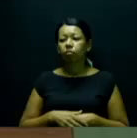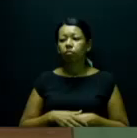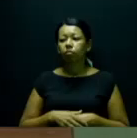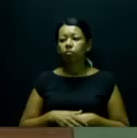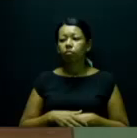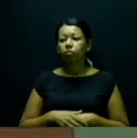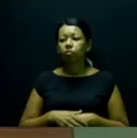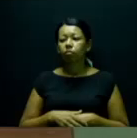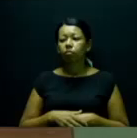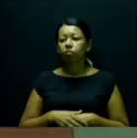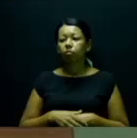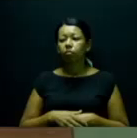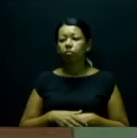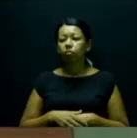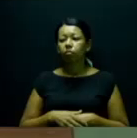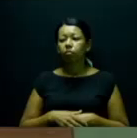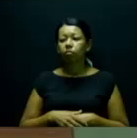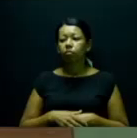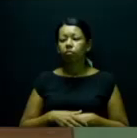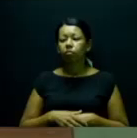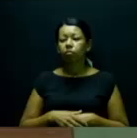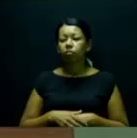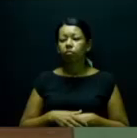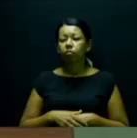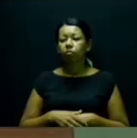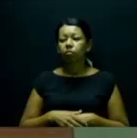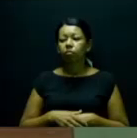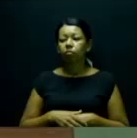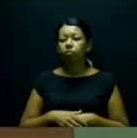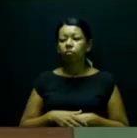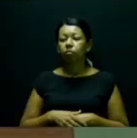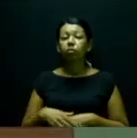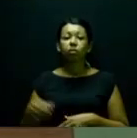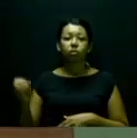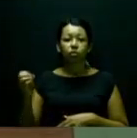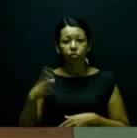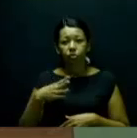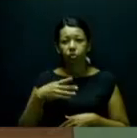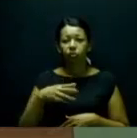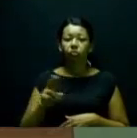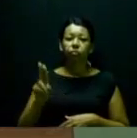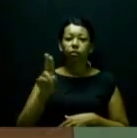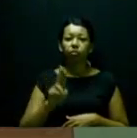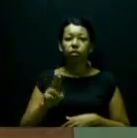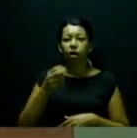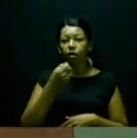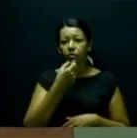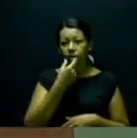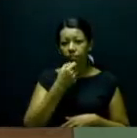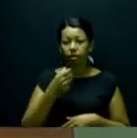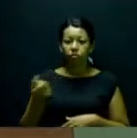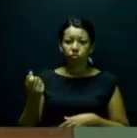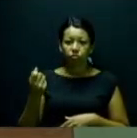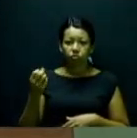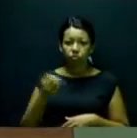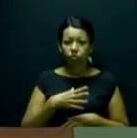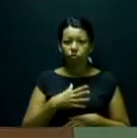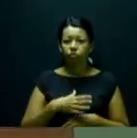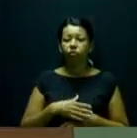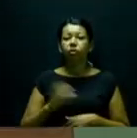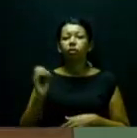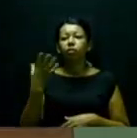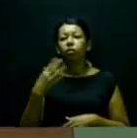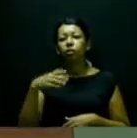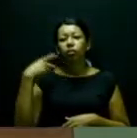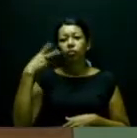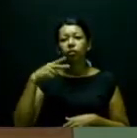é só 2 cartelas dentro de uma caixa, você já vai ter novamente aquele remédio. Ou seja, se porventura acontecer o